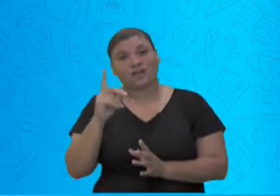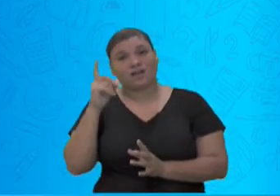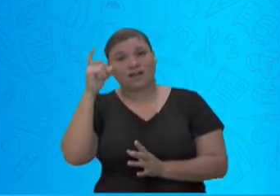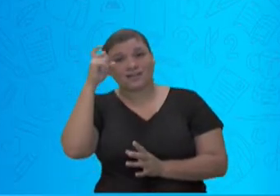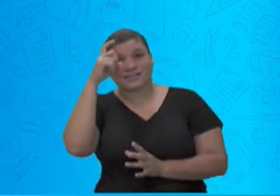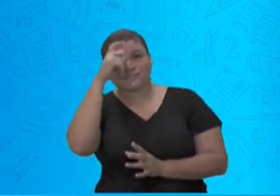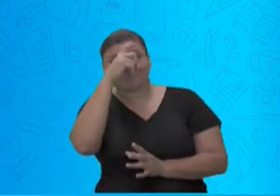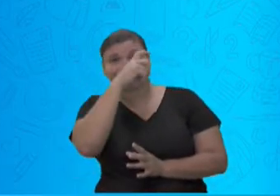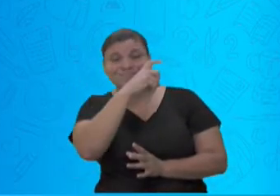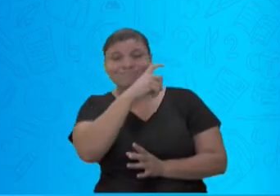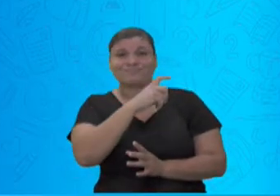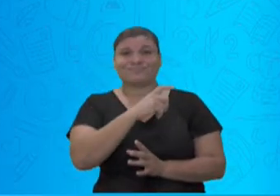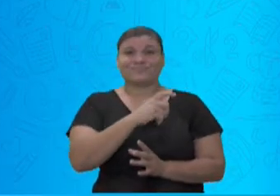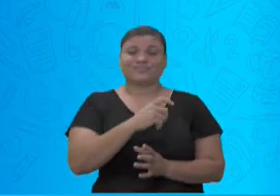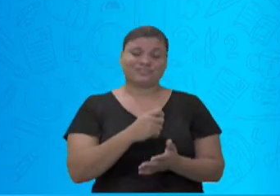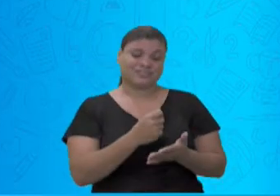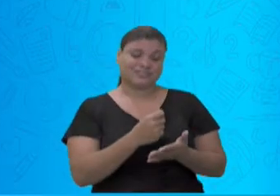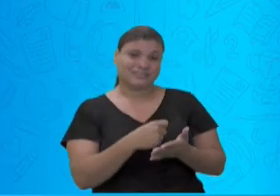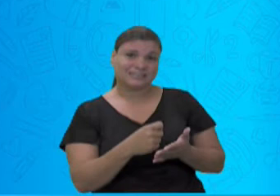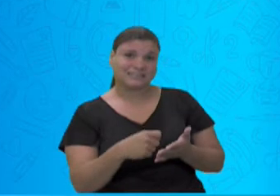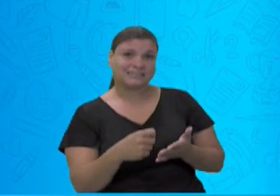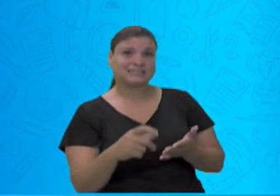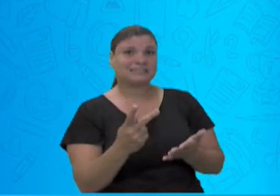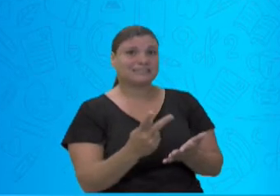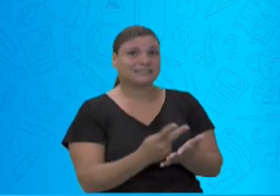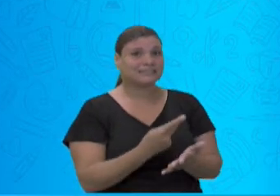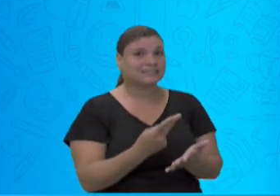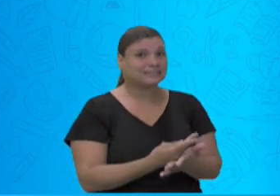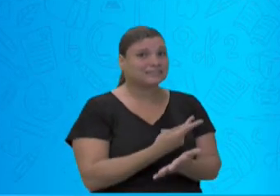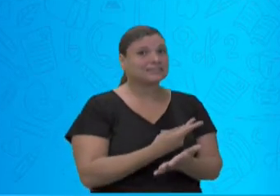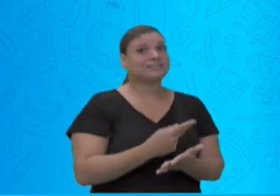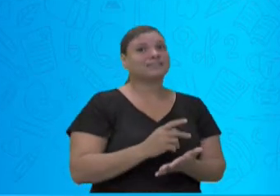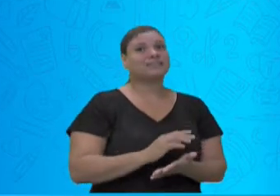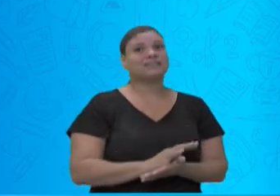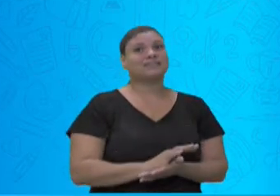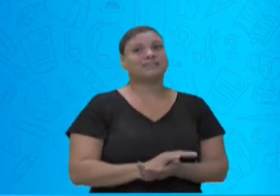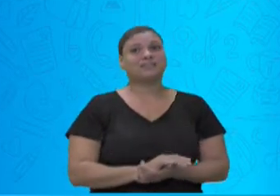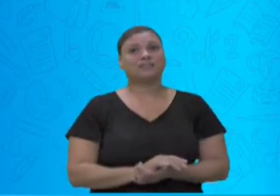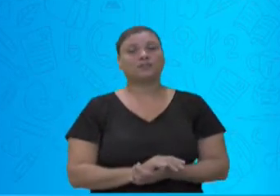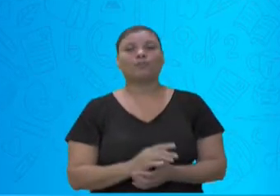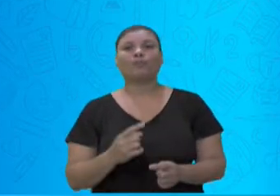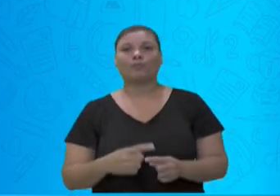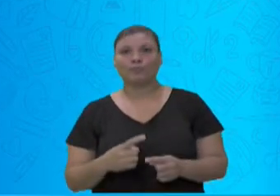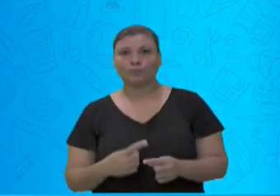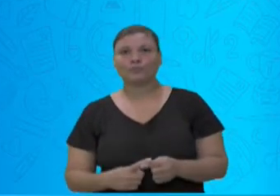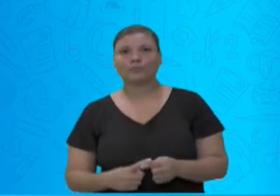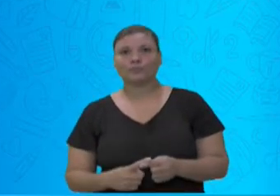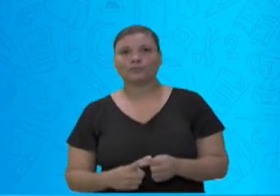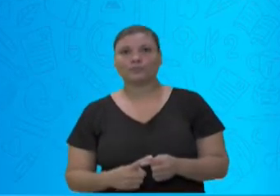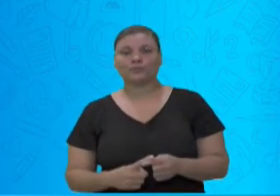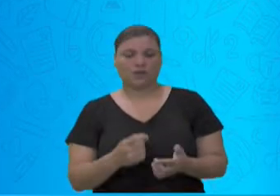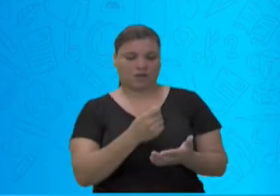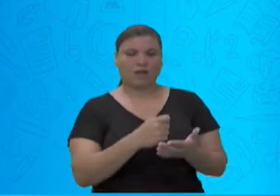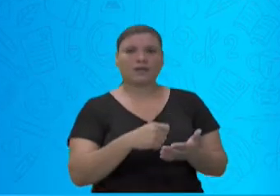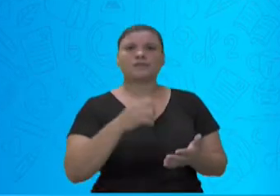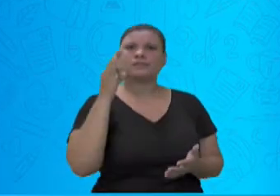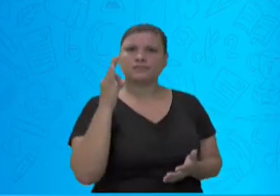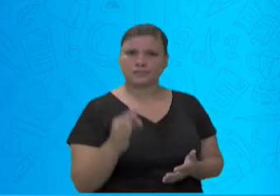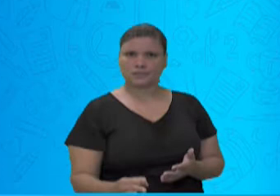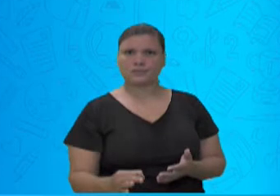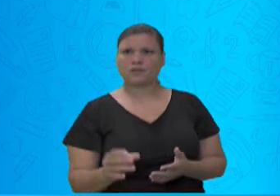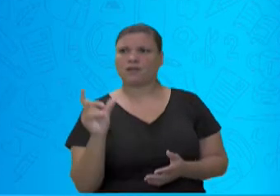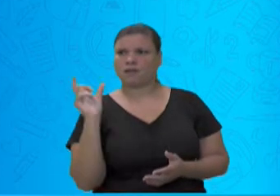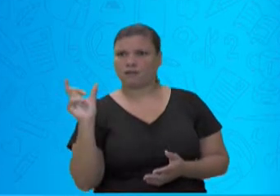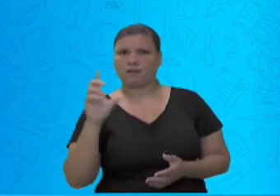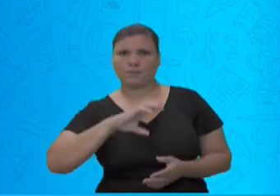na ortografia. Sabemos que não é fácil conhecer a grafia de todas as palavras da língua